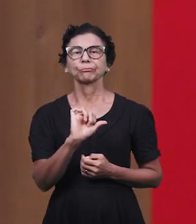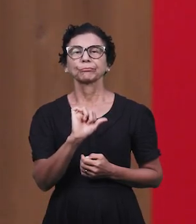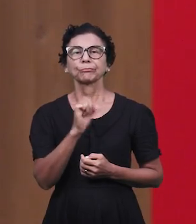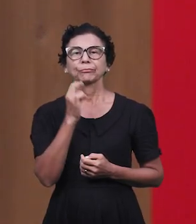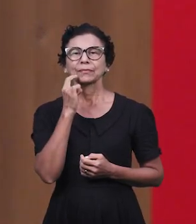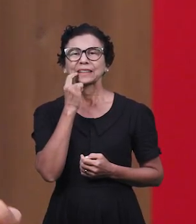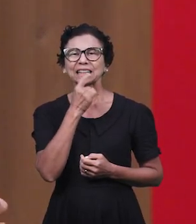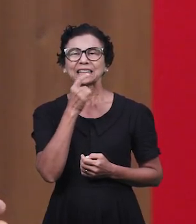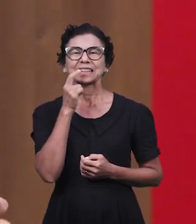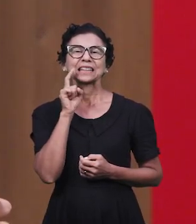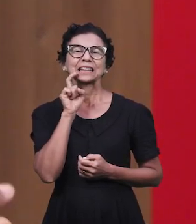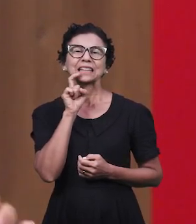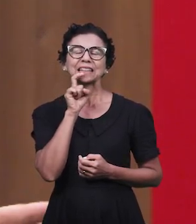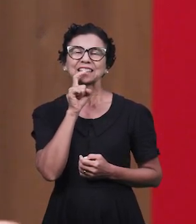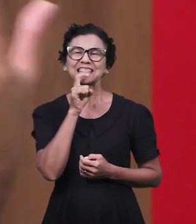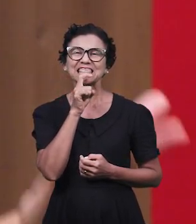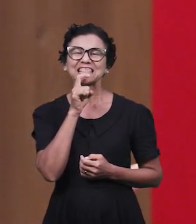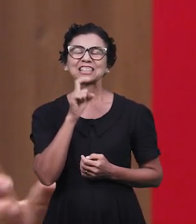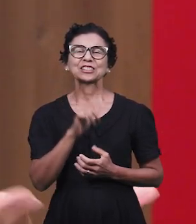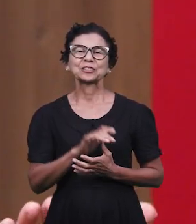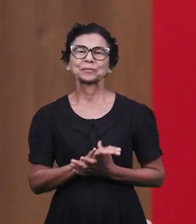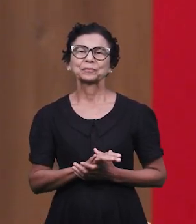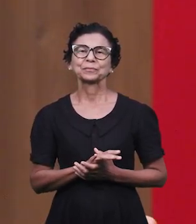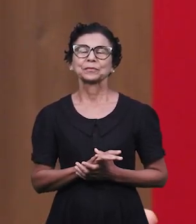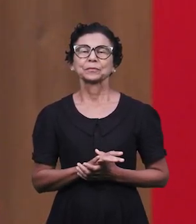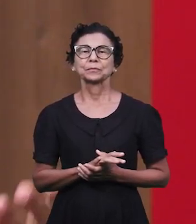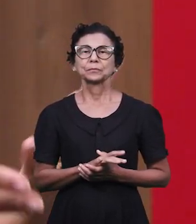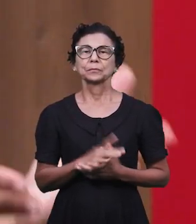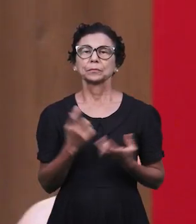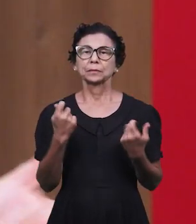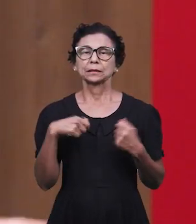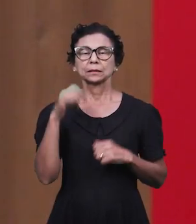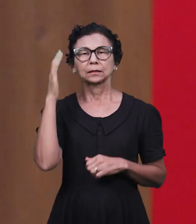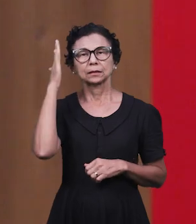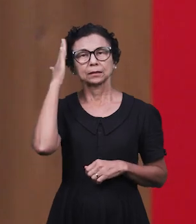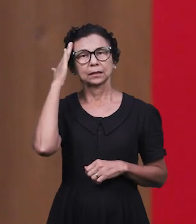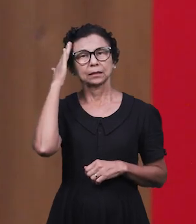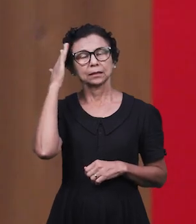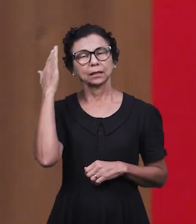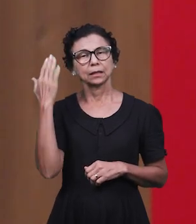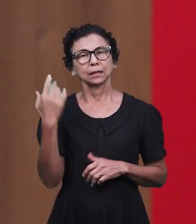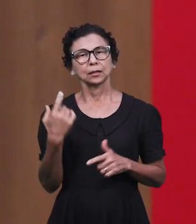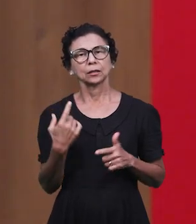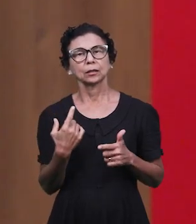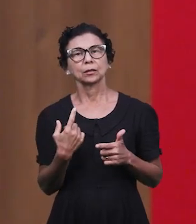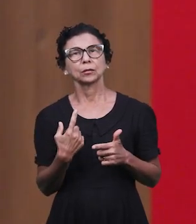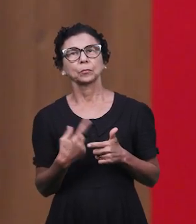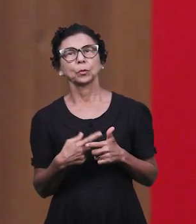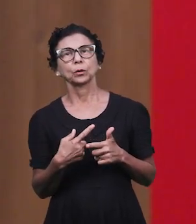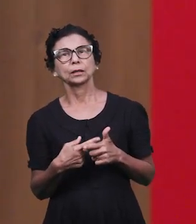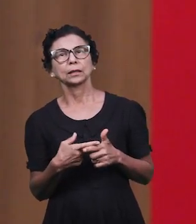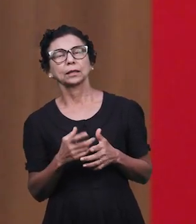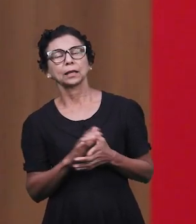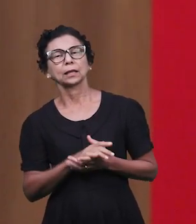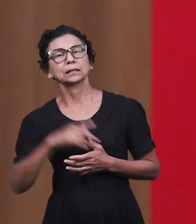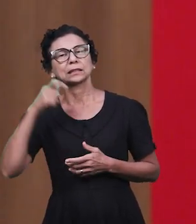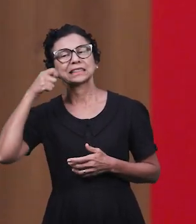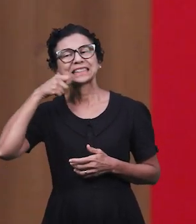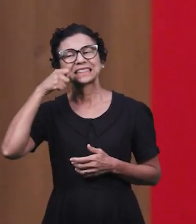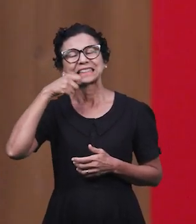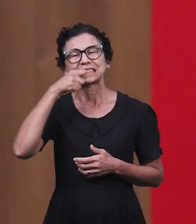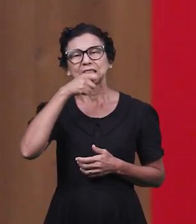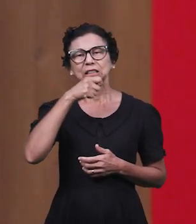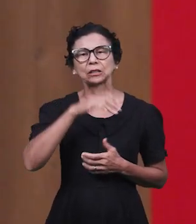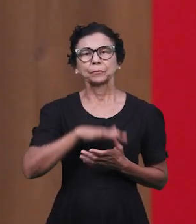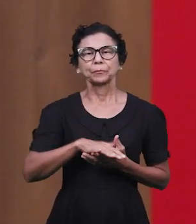cárie. Então, é interessante a gente dizer isso porque no nosso dia a dia, na hora de fazer a anamnese, né,